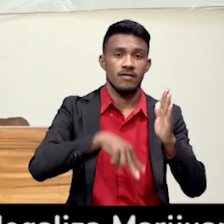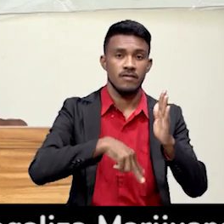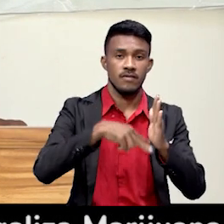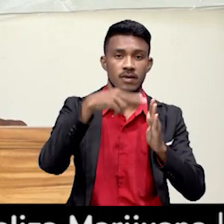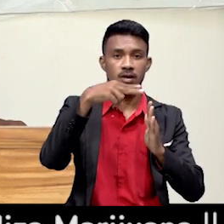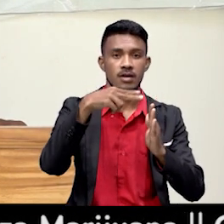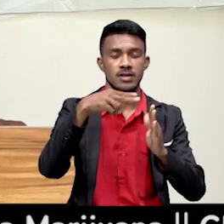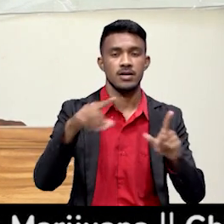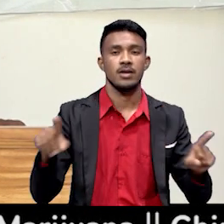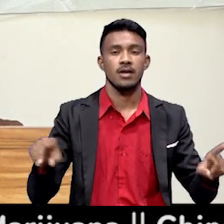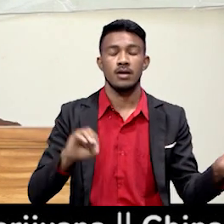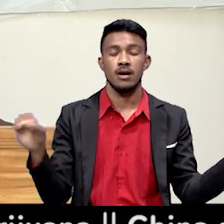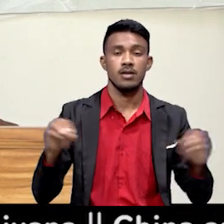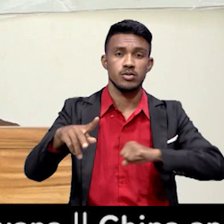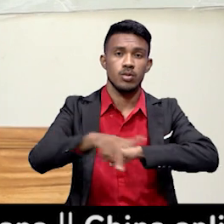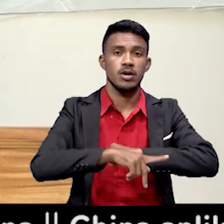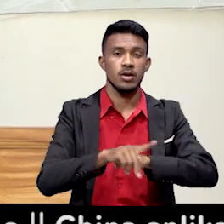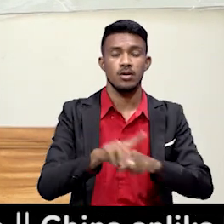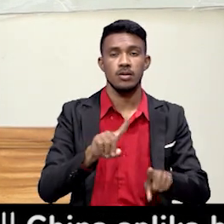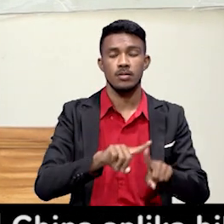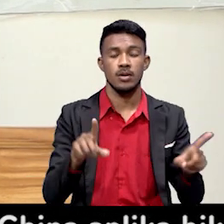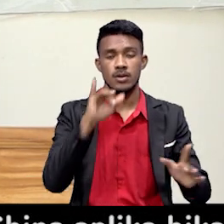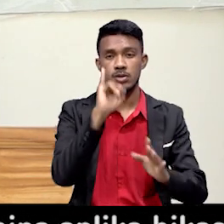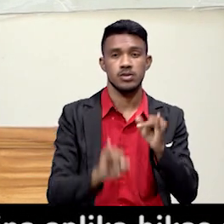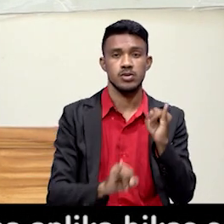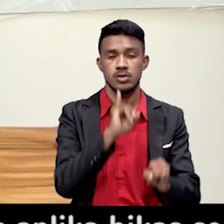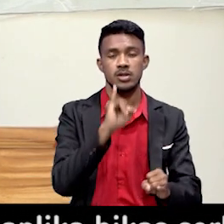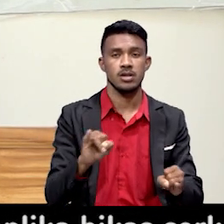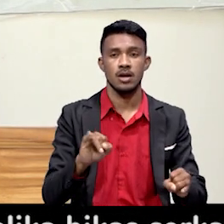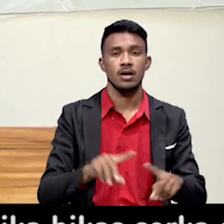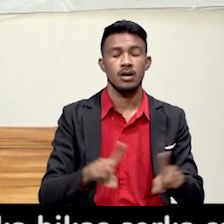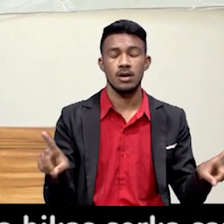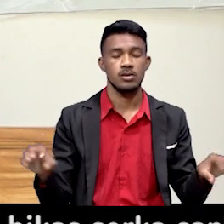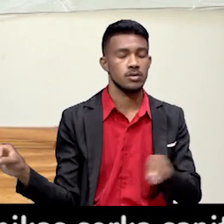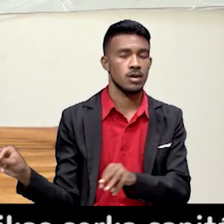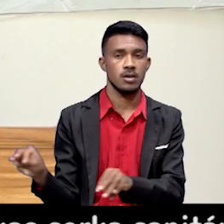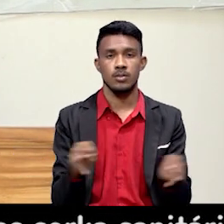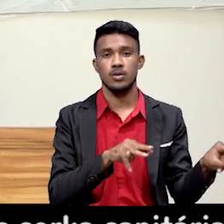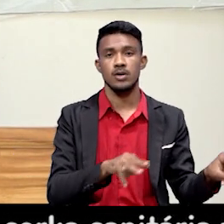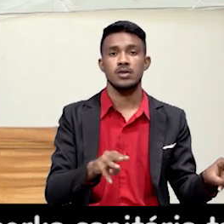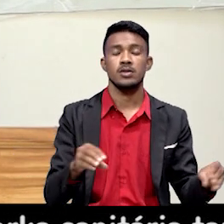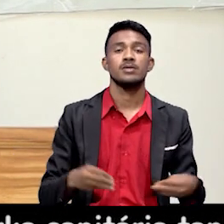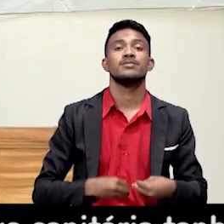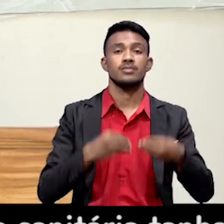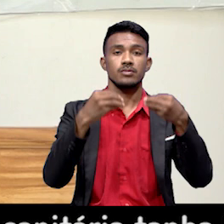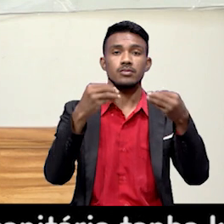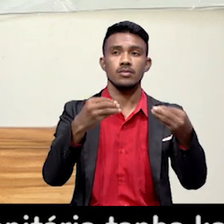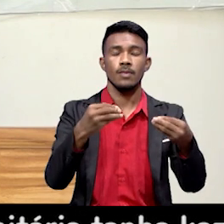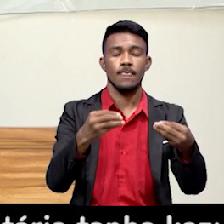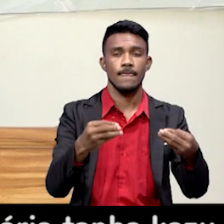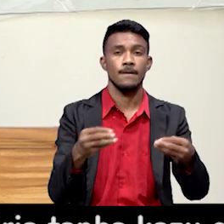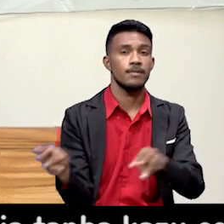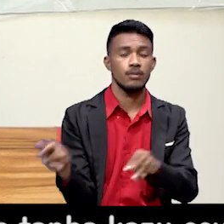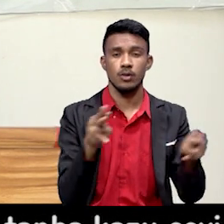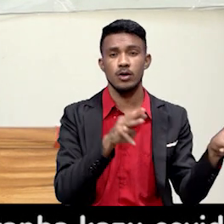se de laws político de mas justiça mos laws hal mudança parte de na be a transfere de norma ne atu muda